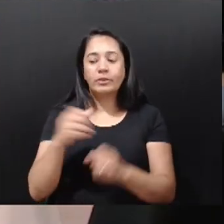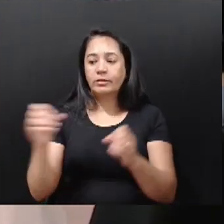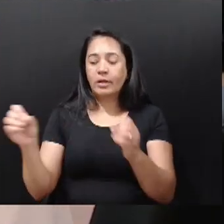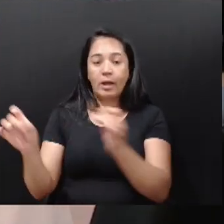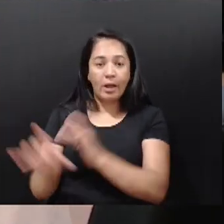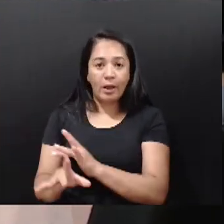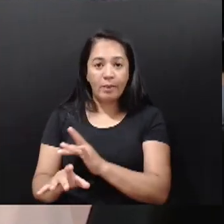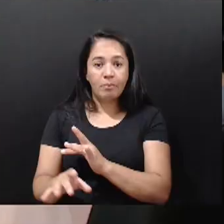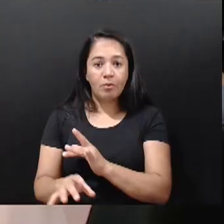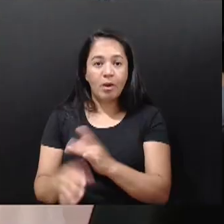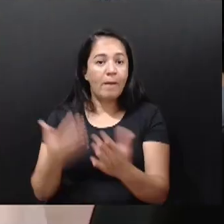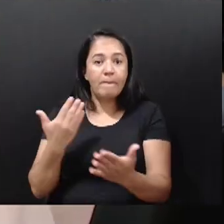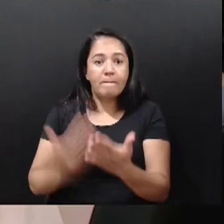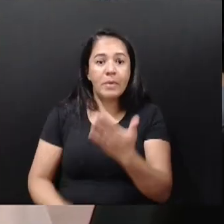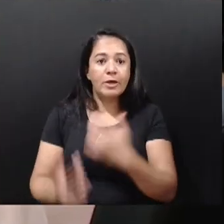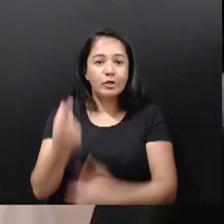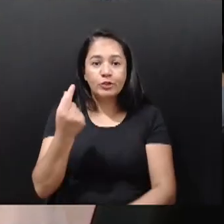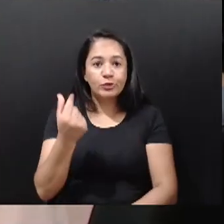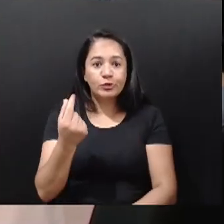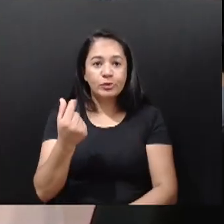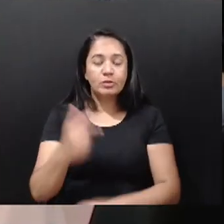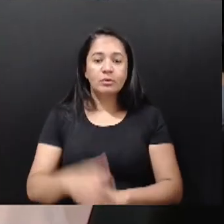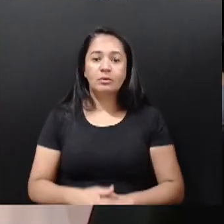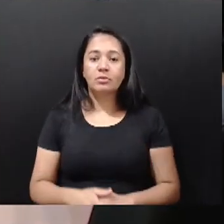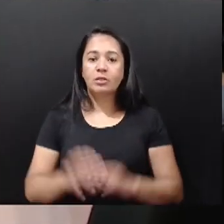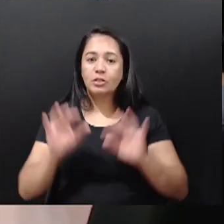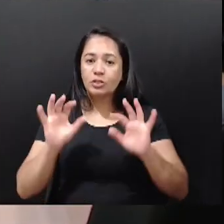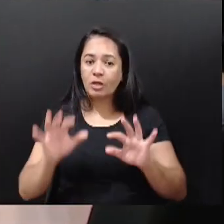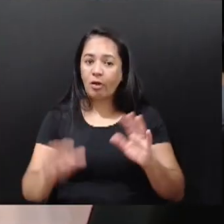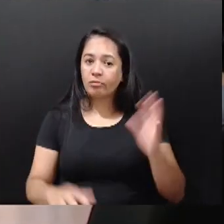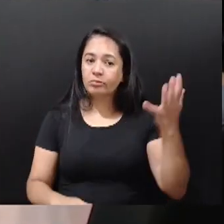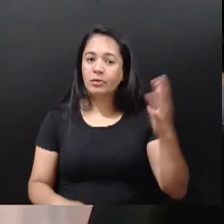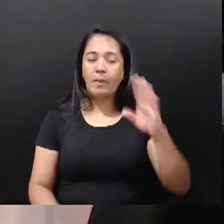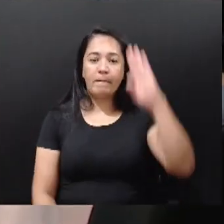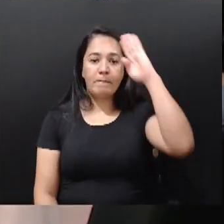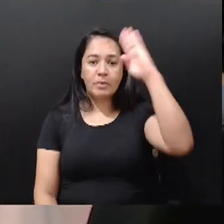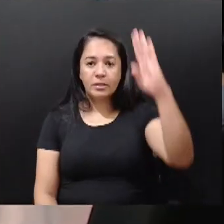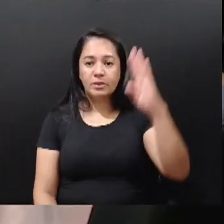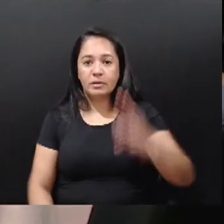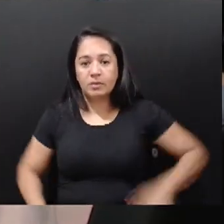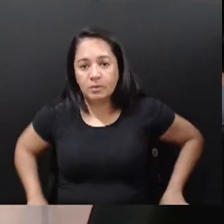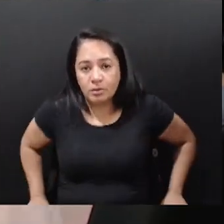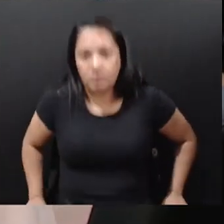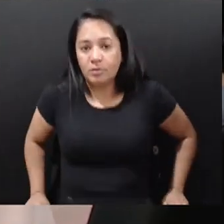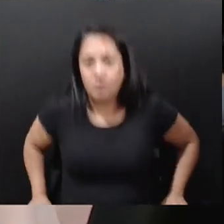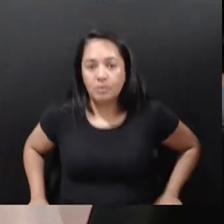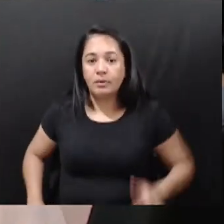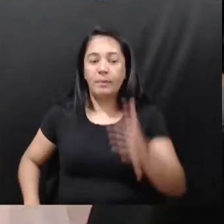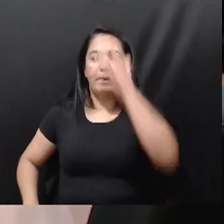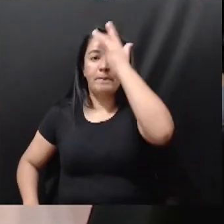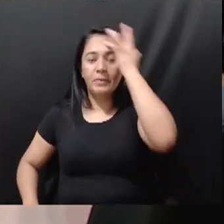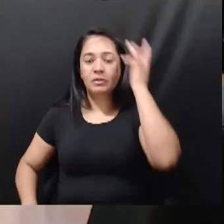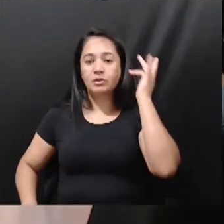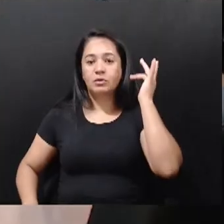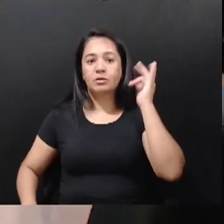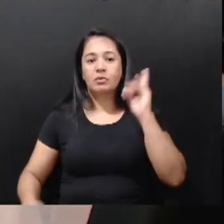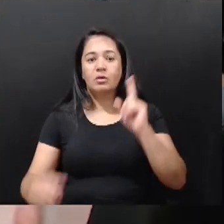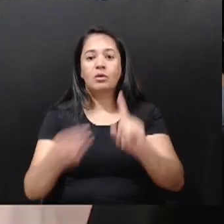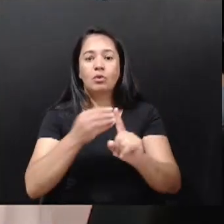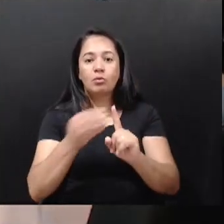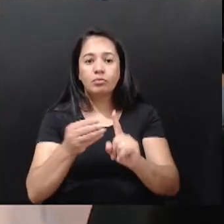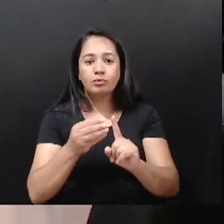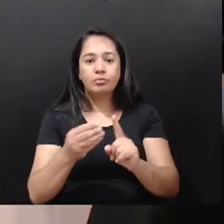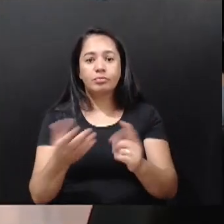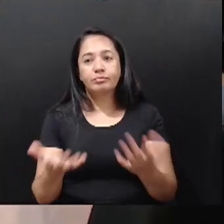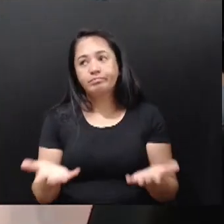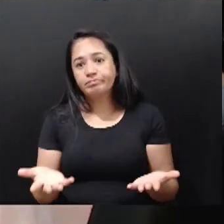acabam perdendo esse valor. Então isso tem acontecido muito especialmente pessoas com situação de vulnerabilidade que muitas